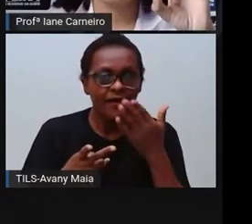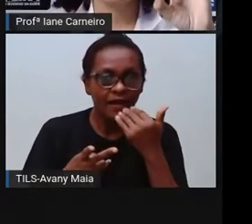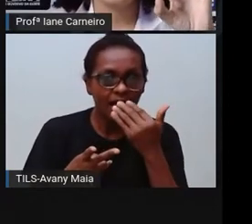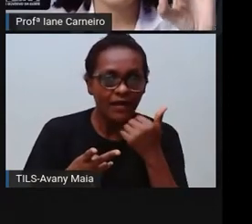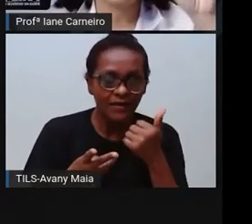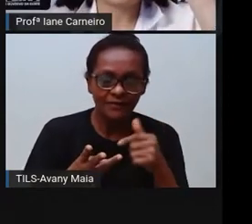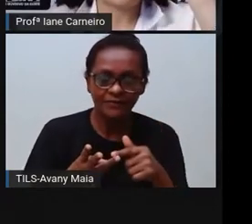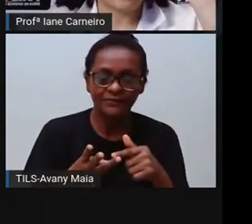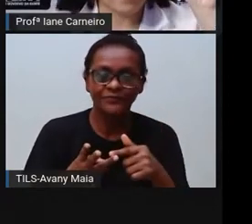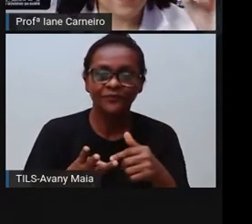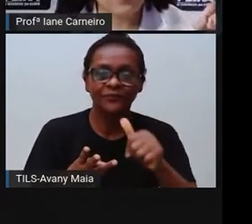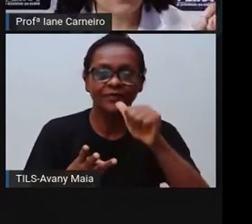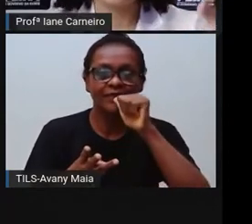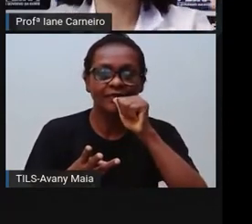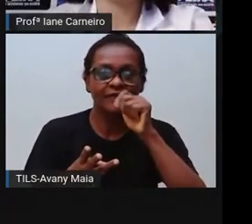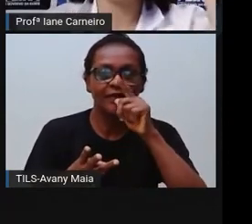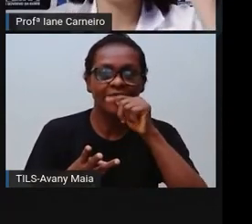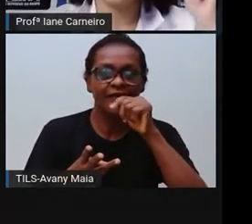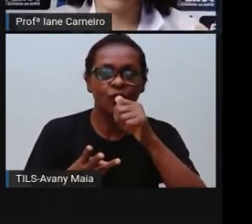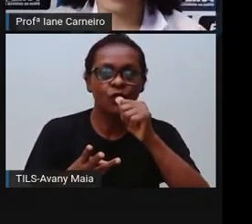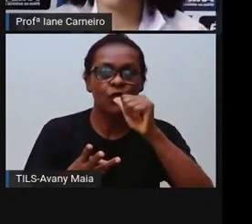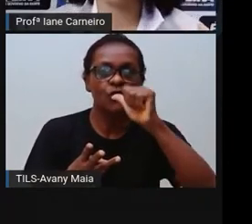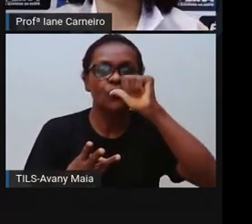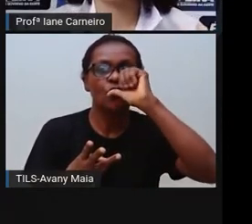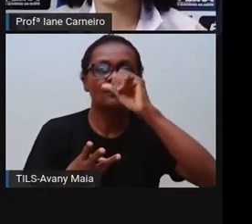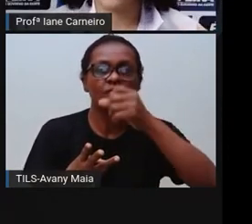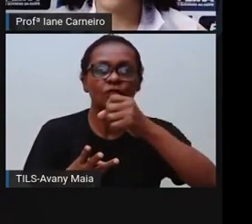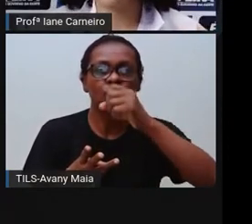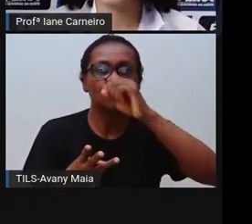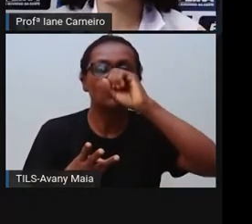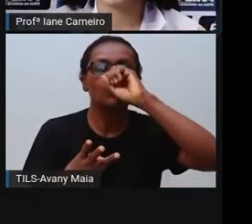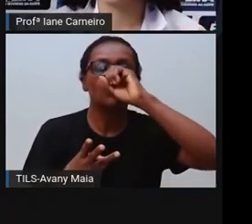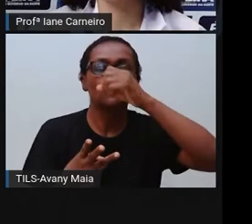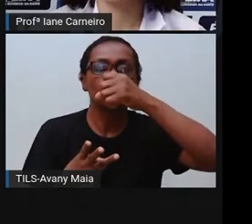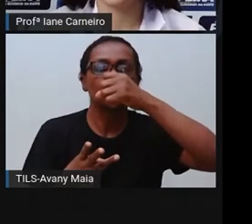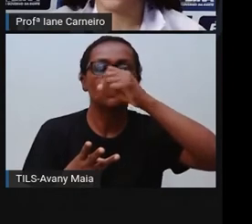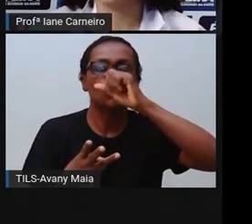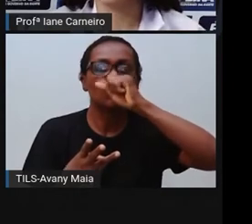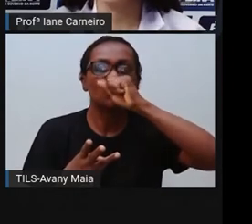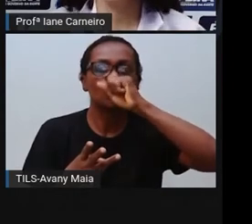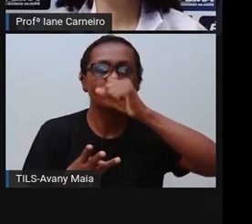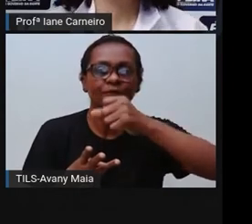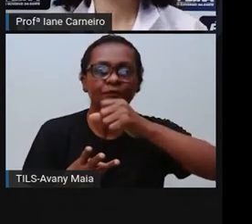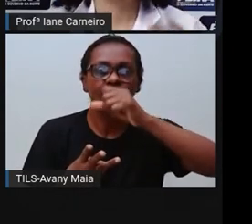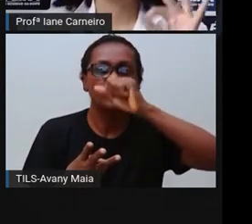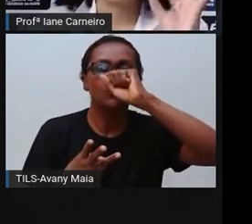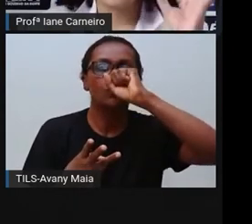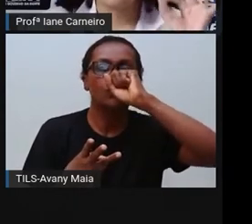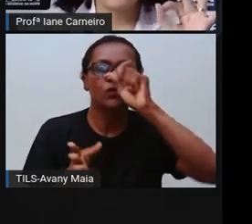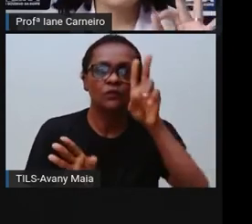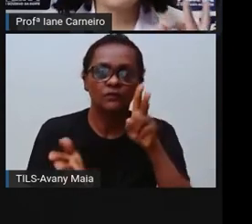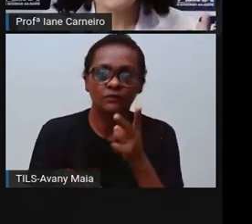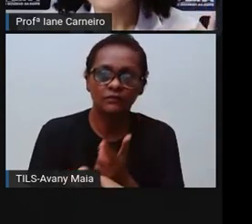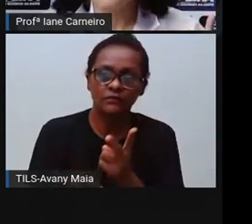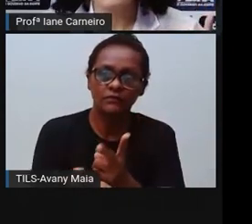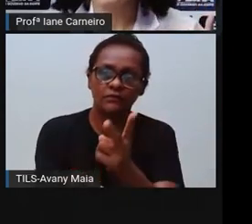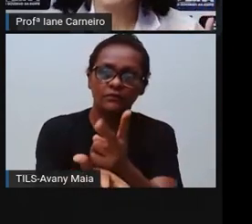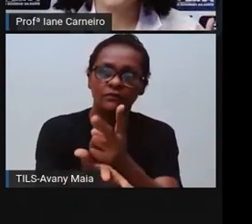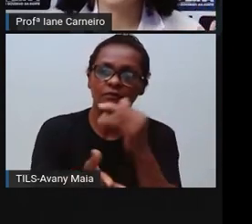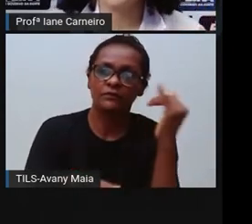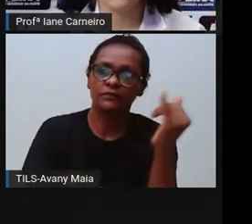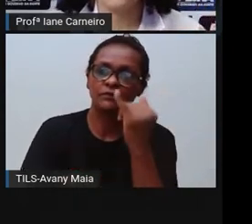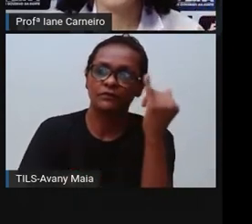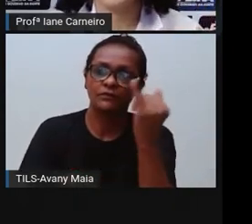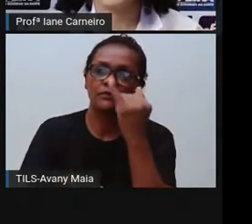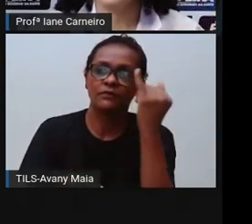ó, beber água, a gente já viu numa aula sobre beber, a importância de beber água, né? Então, é super importante